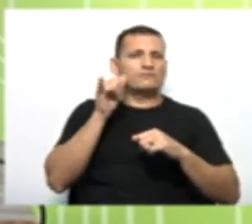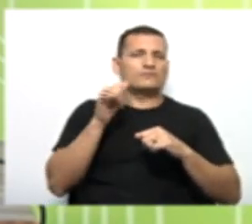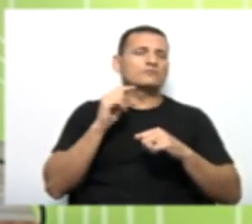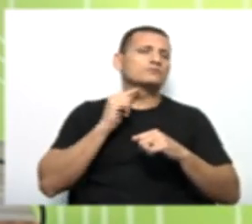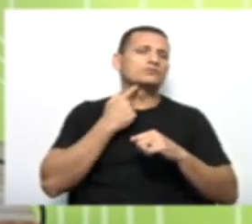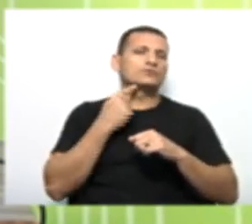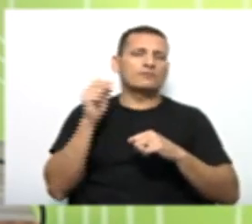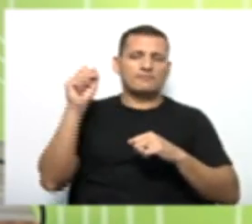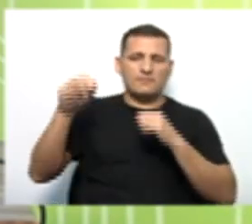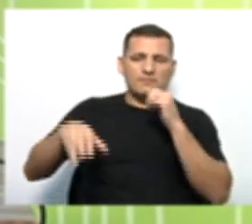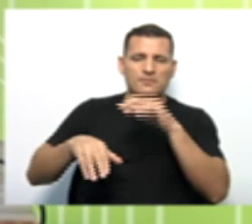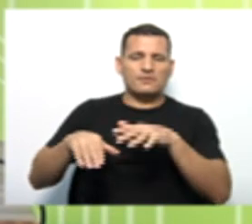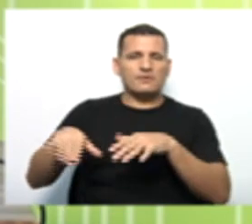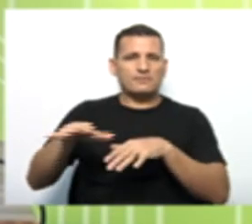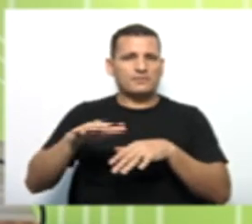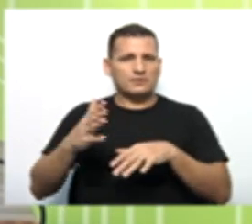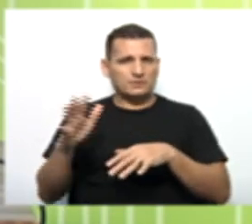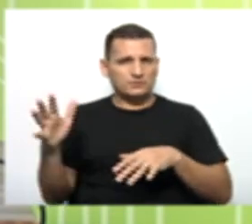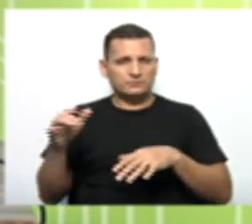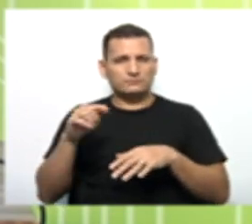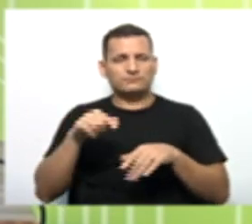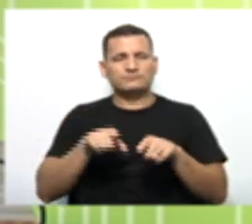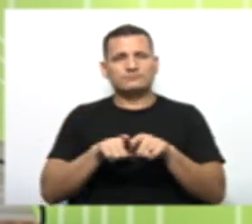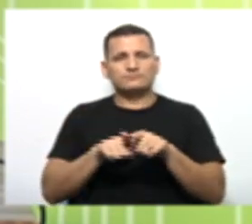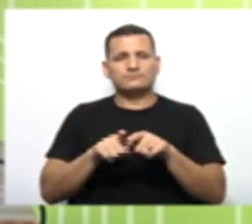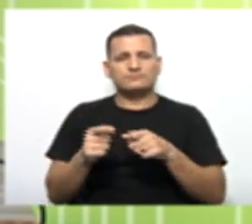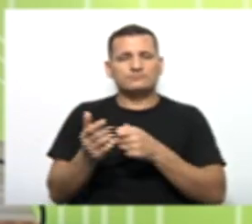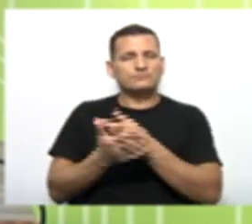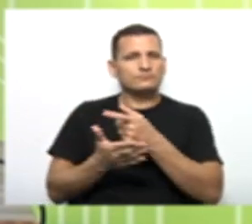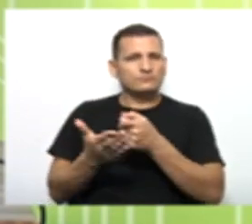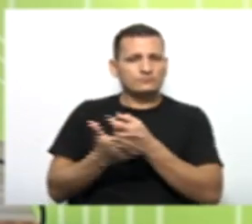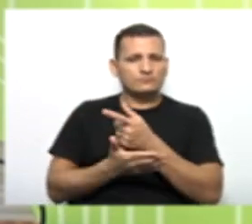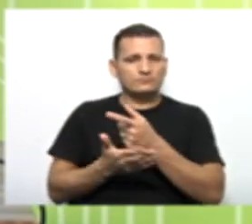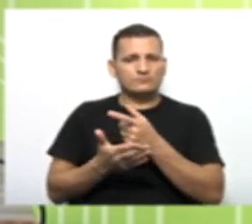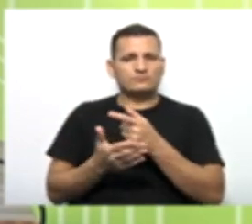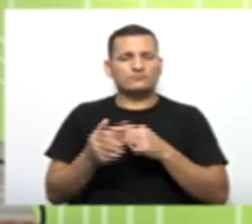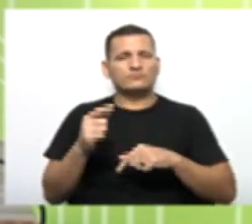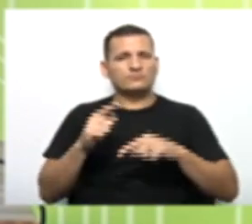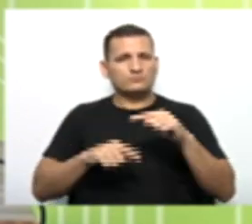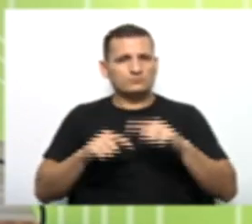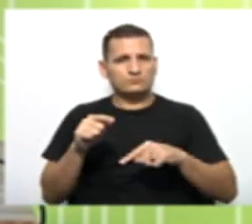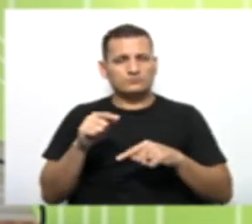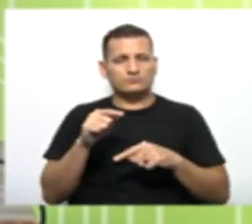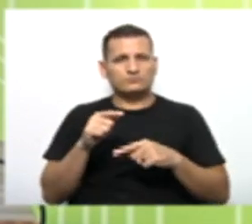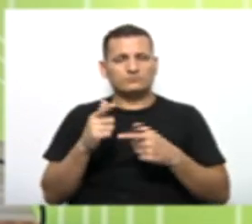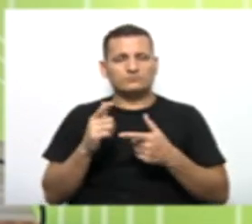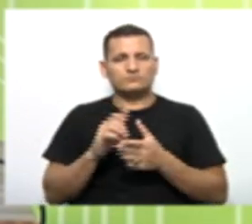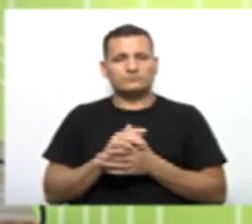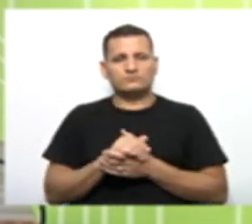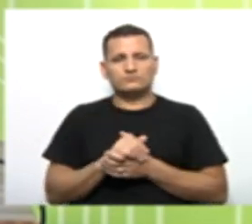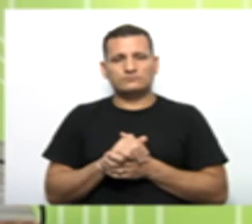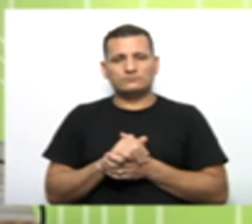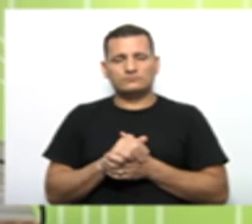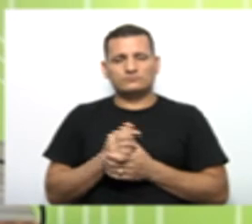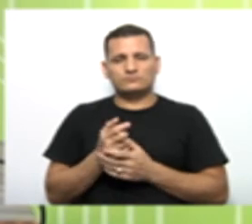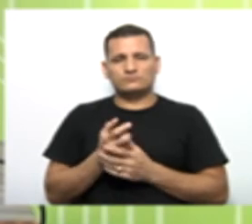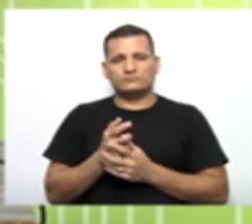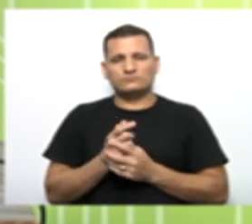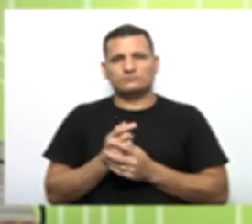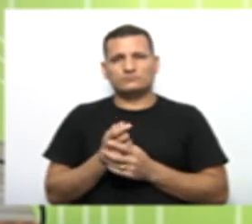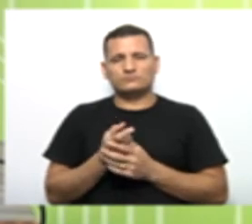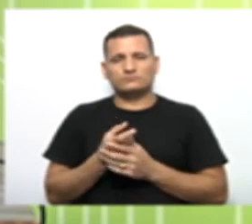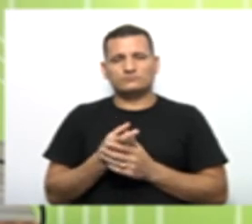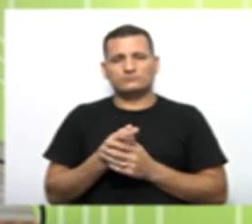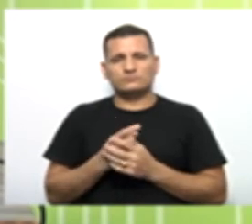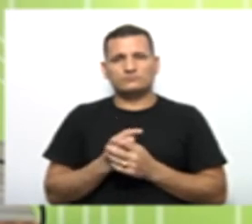tem que procurar comprar os produtos que ela consome através de, se